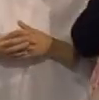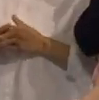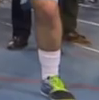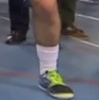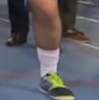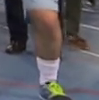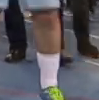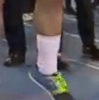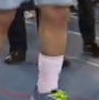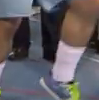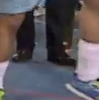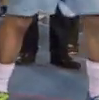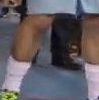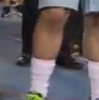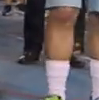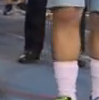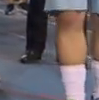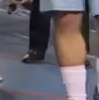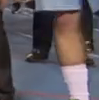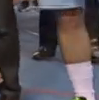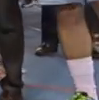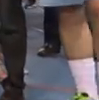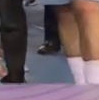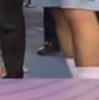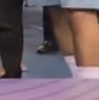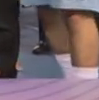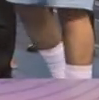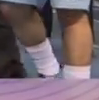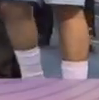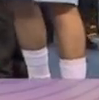em Braga. Depois do jogo, veio a consagração.